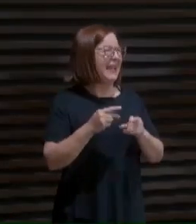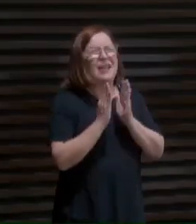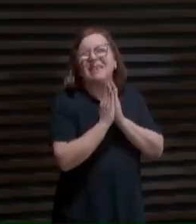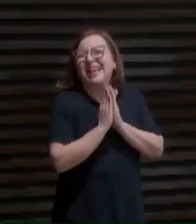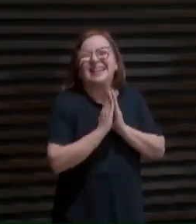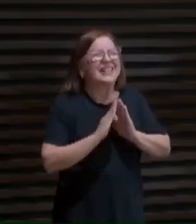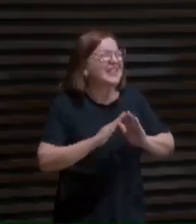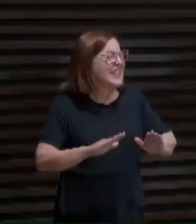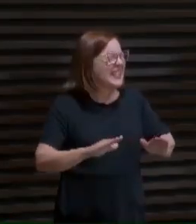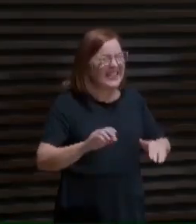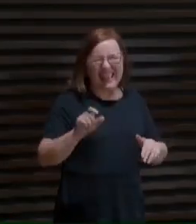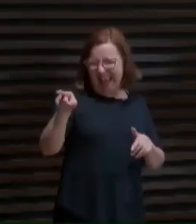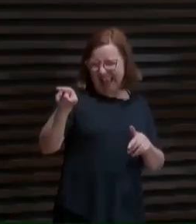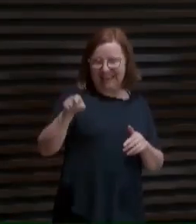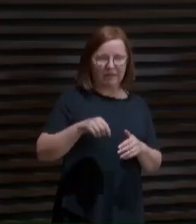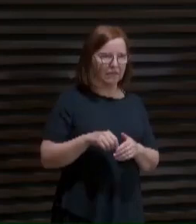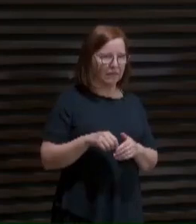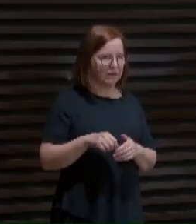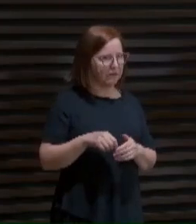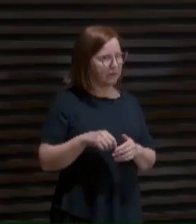Nem de brincadeira não se deve dizer isso.